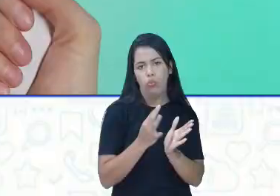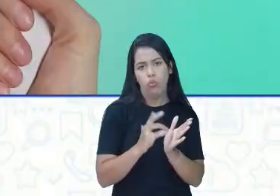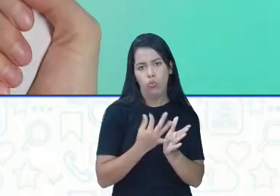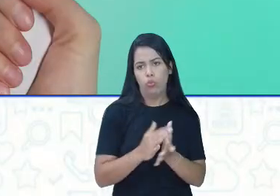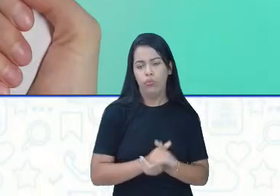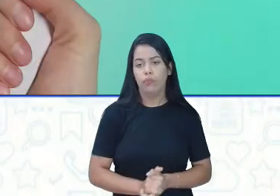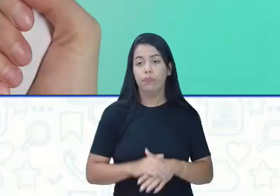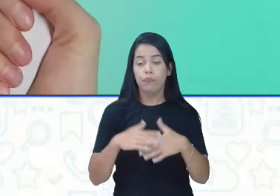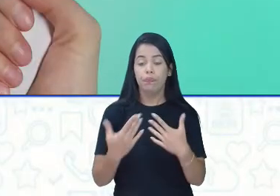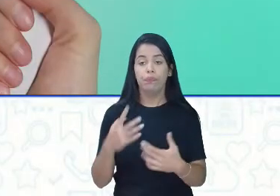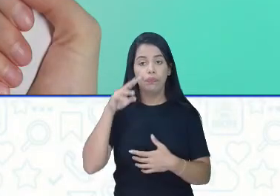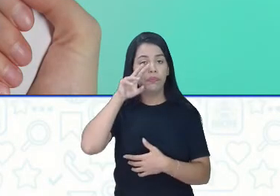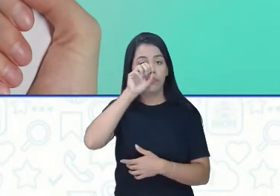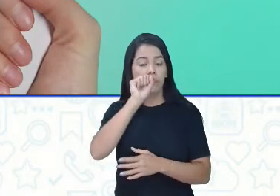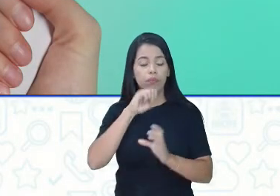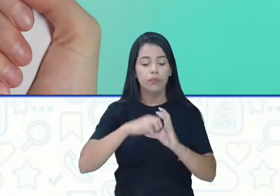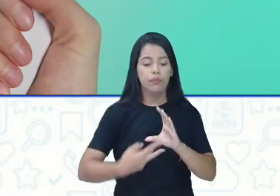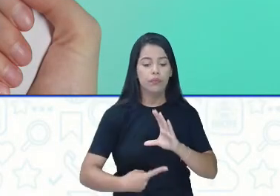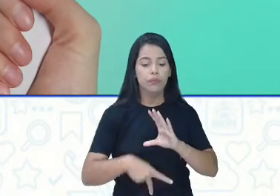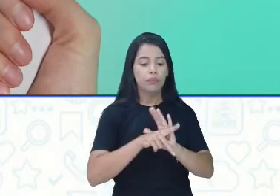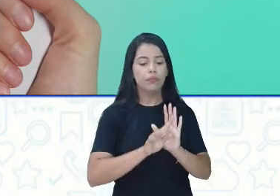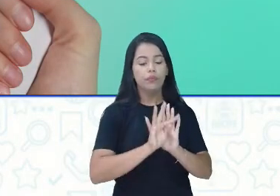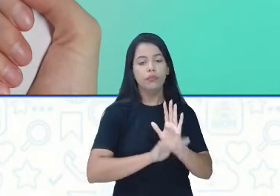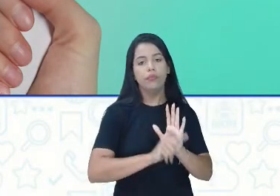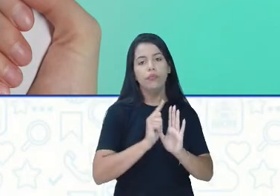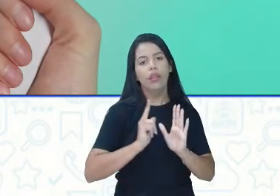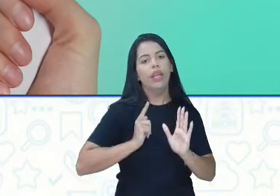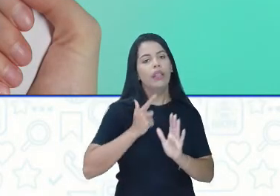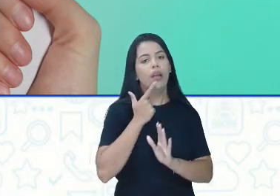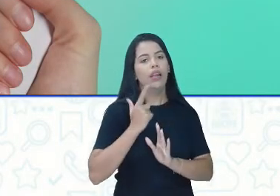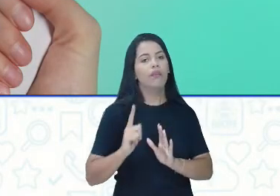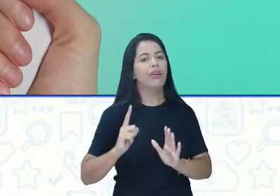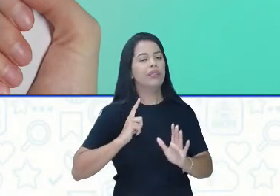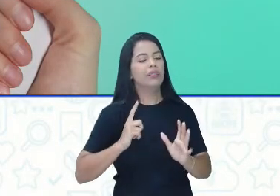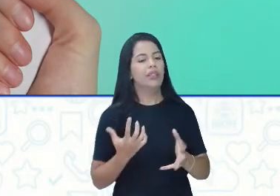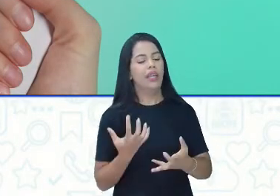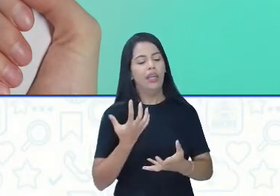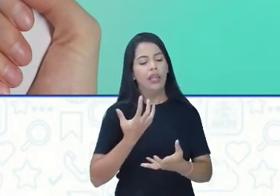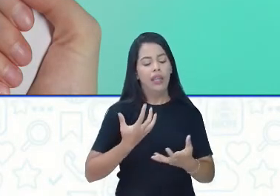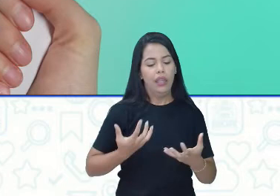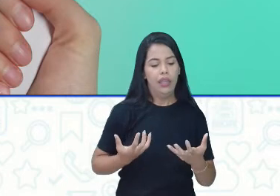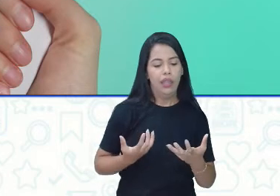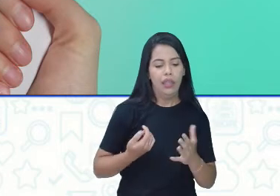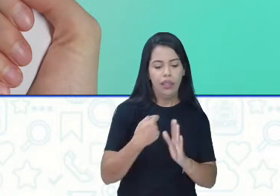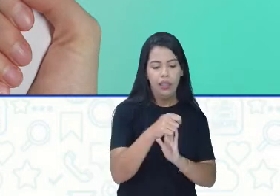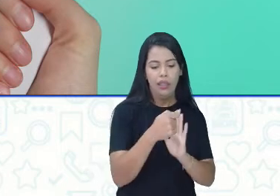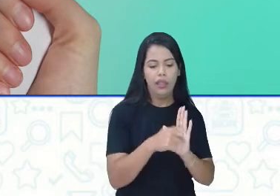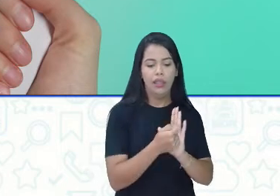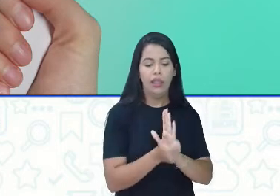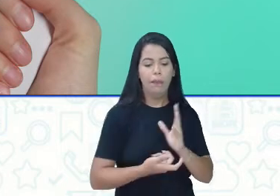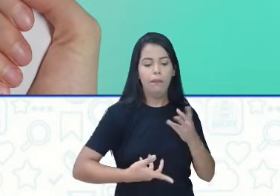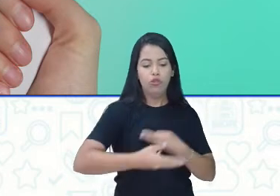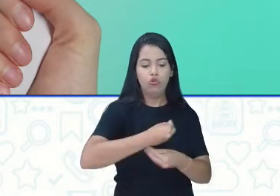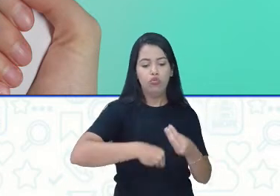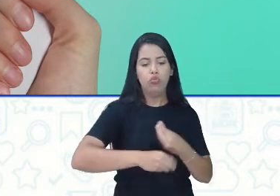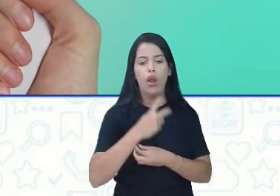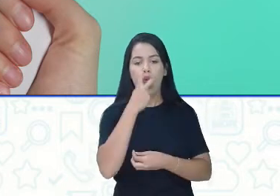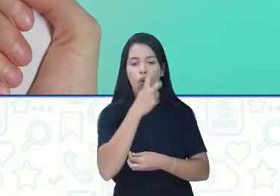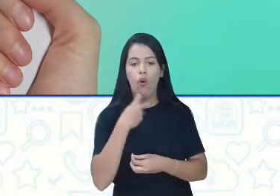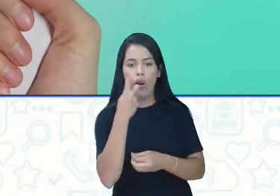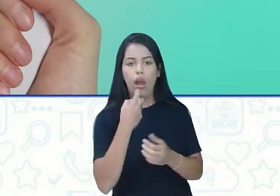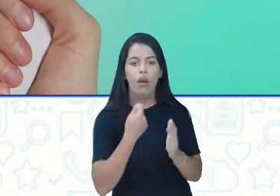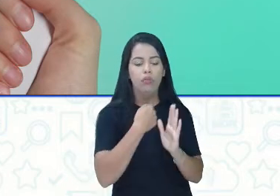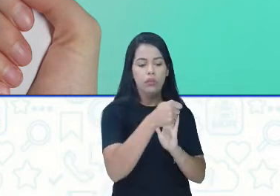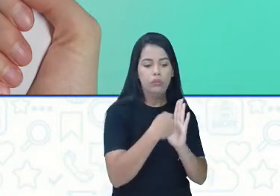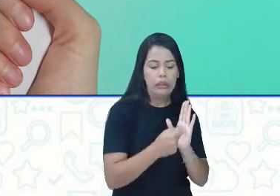Uma forte característica do gênero é ter uma linguagem que mescla aspectos da escrita com outros da oralidade. Então, é muito